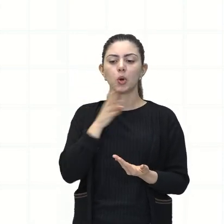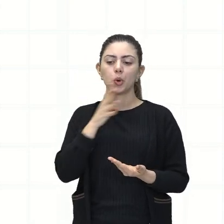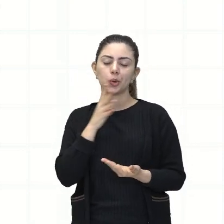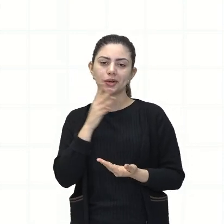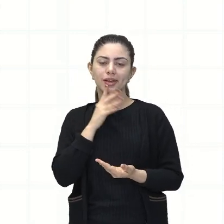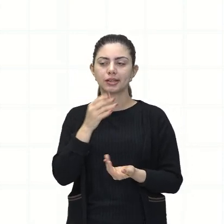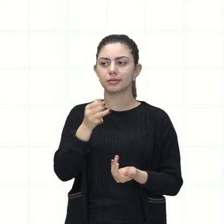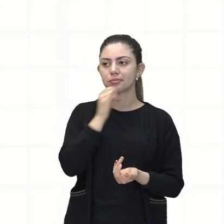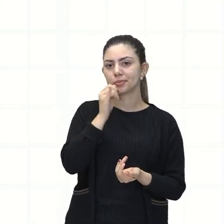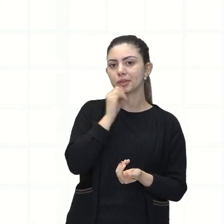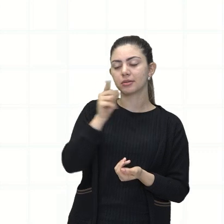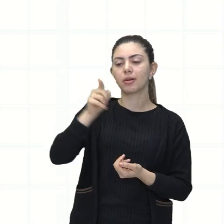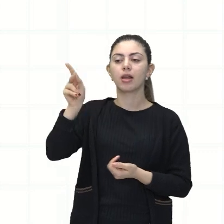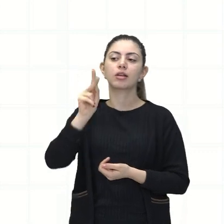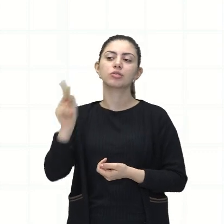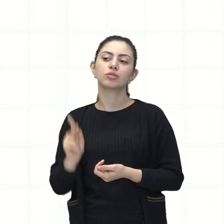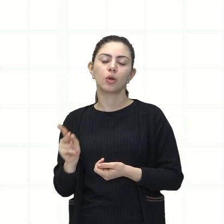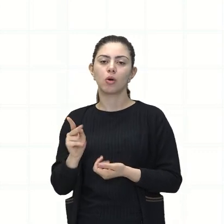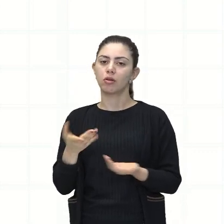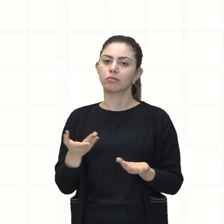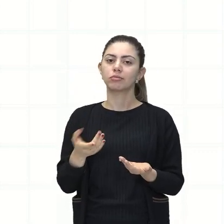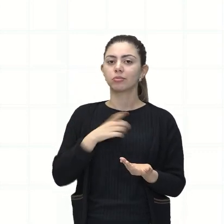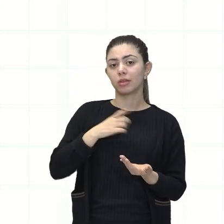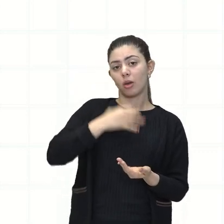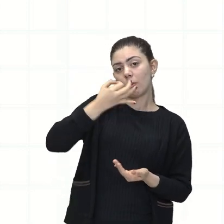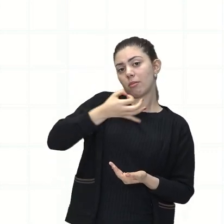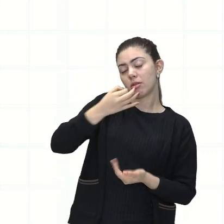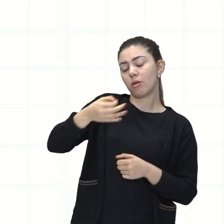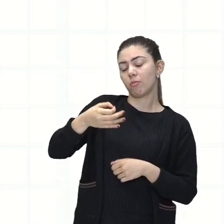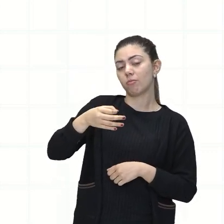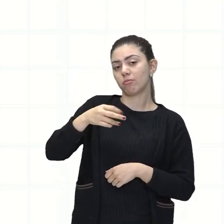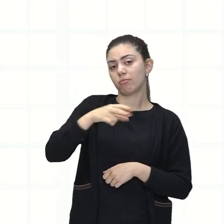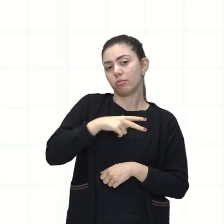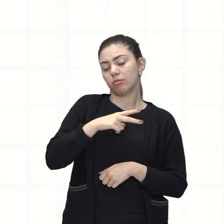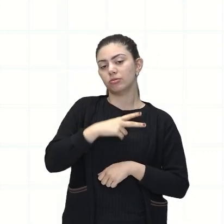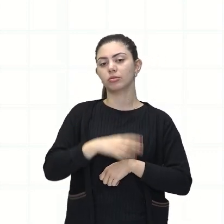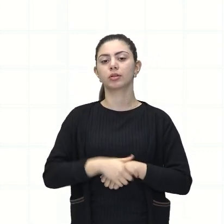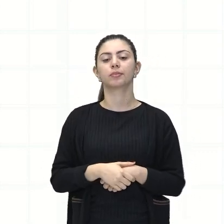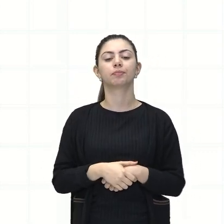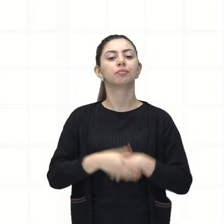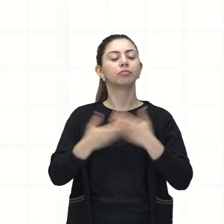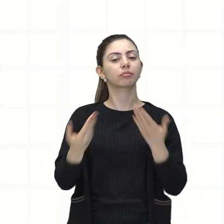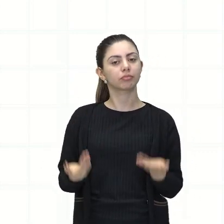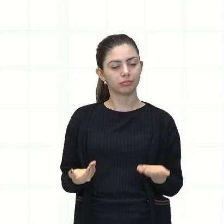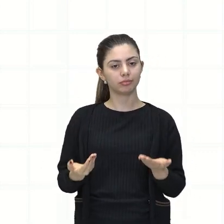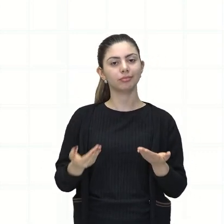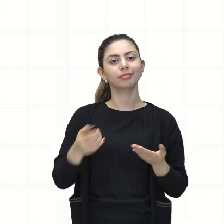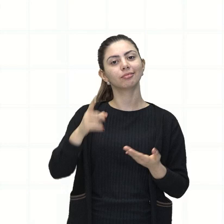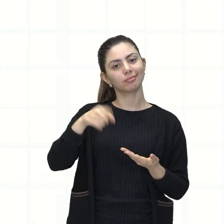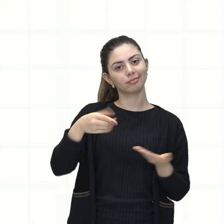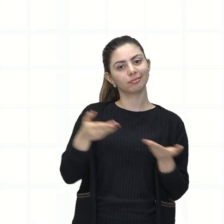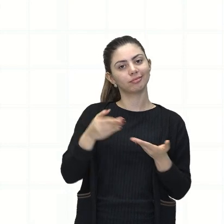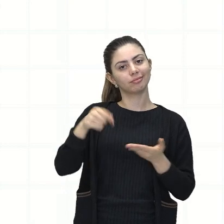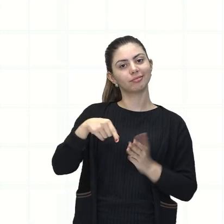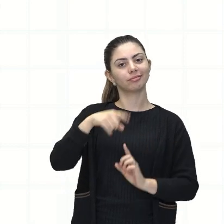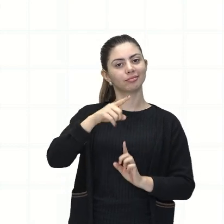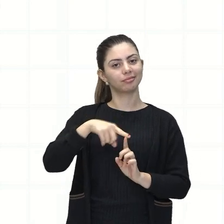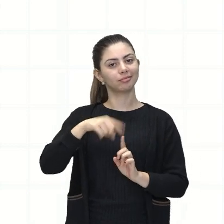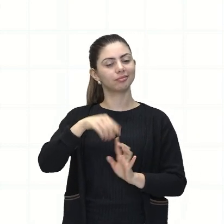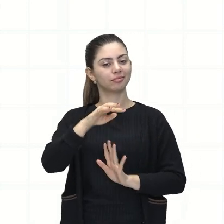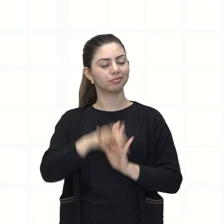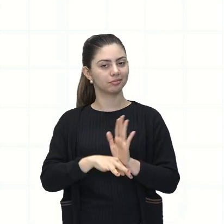né, da história, então ela tem uma opinião a respeito disso. Então, esse tipo de texto é o quê? Ele é um